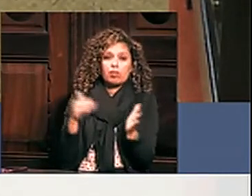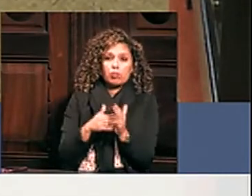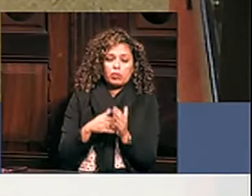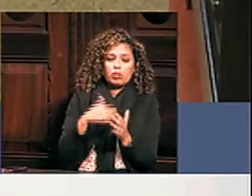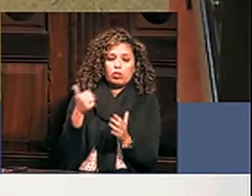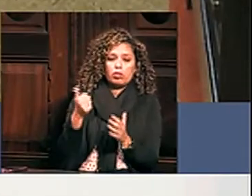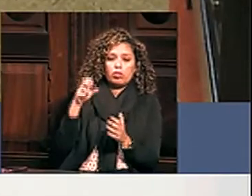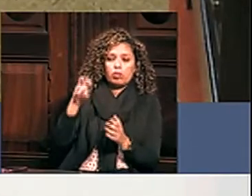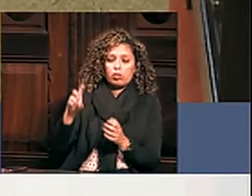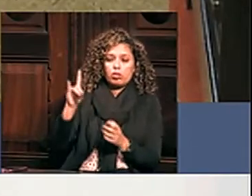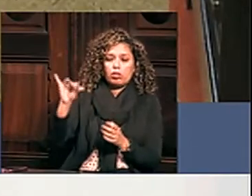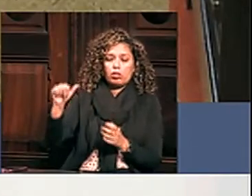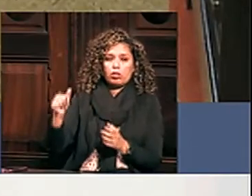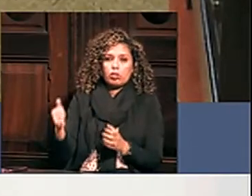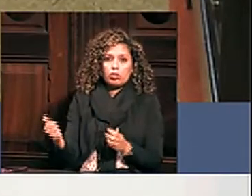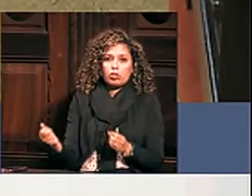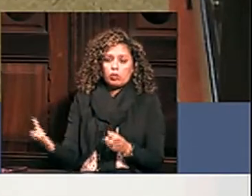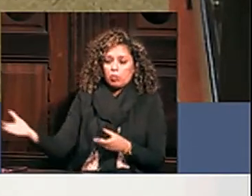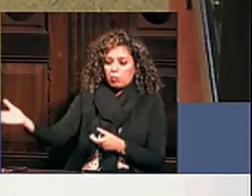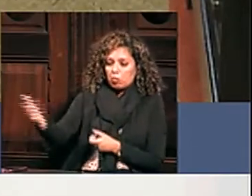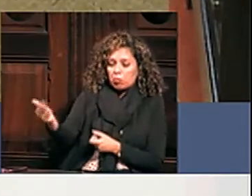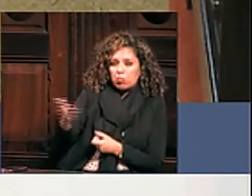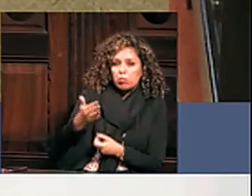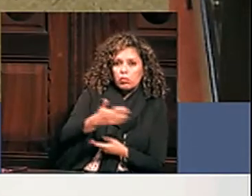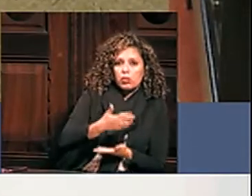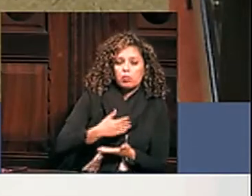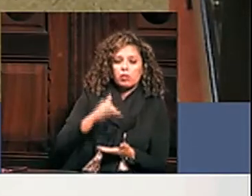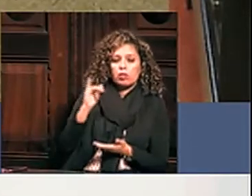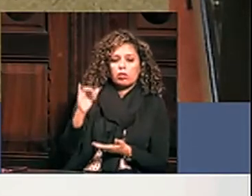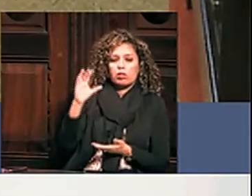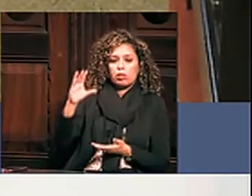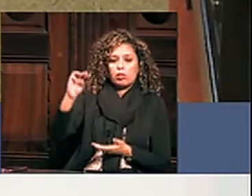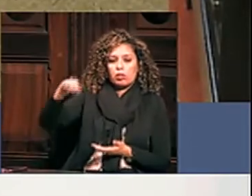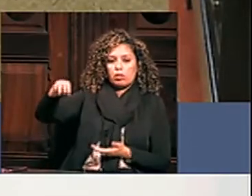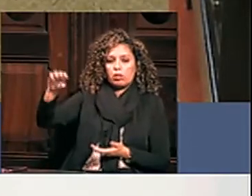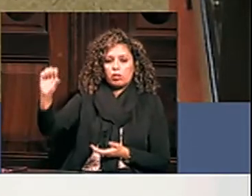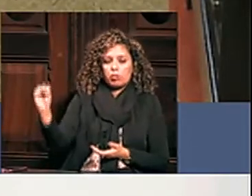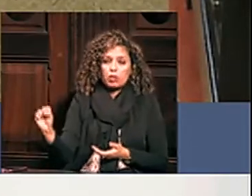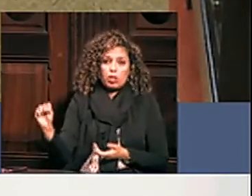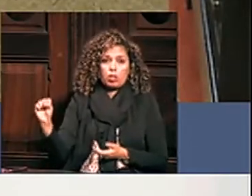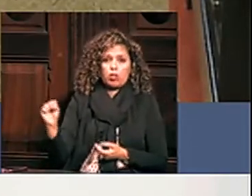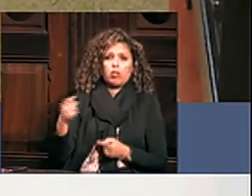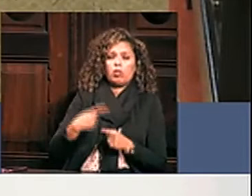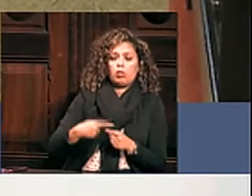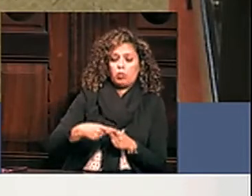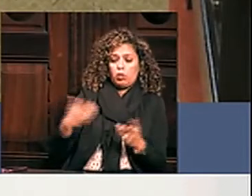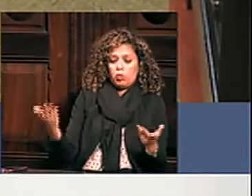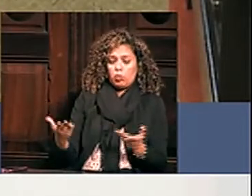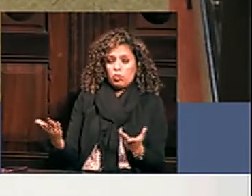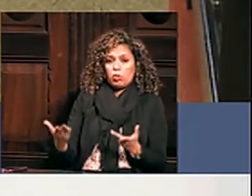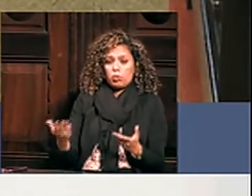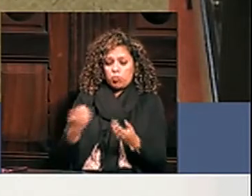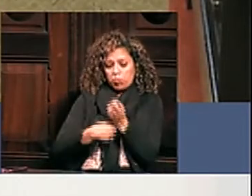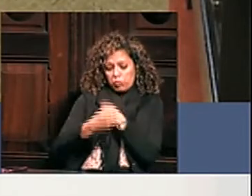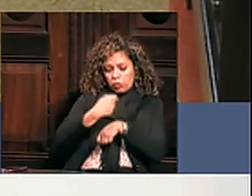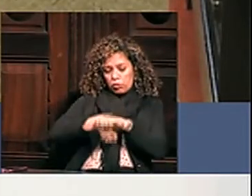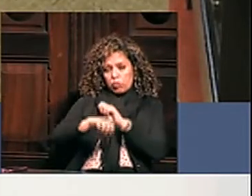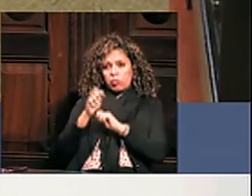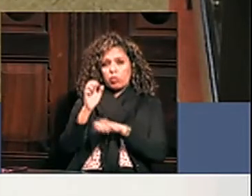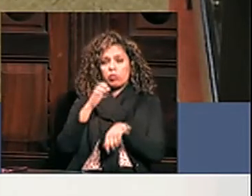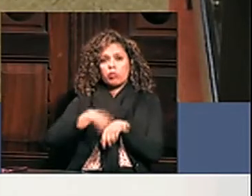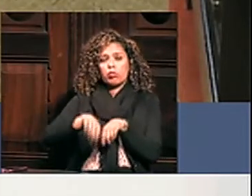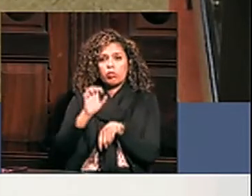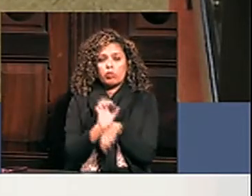do ICMS, visto que neste momento histórico a economia está de cabeça para baixo. As perdas do